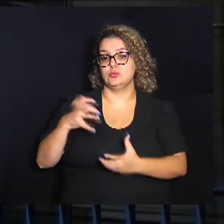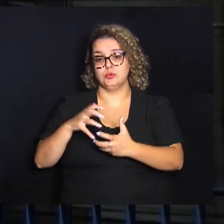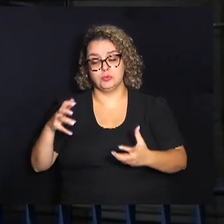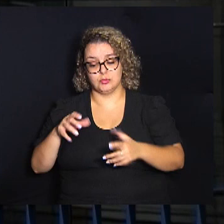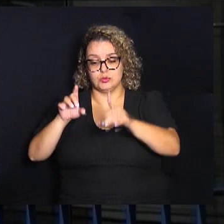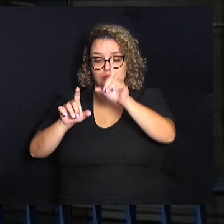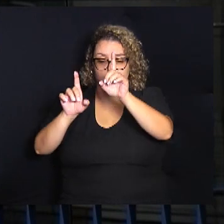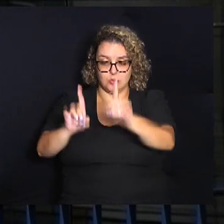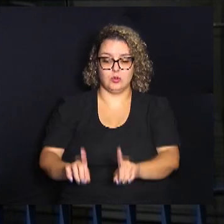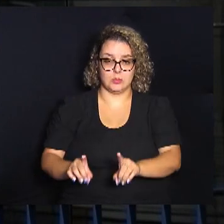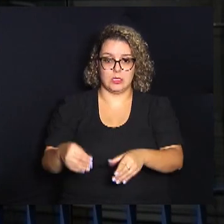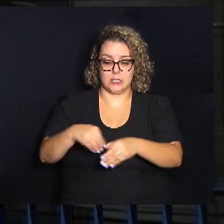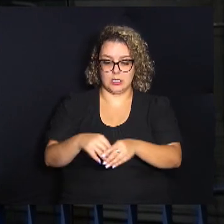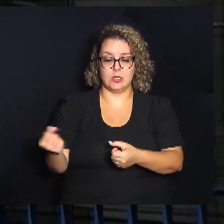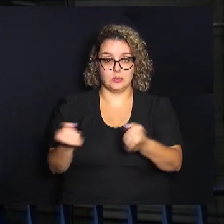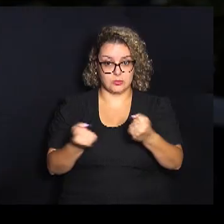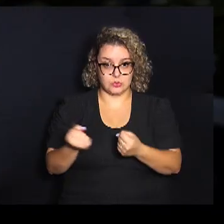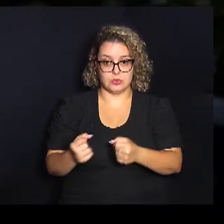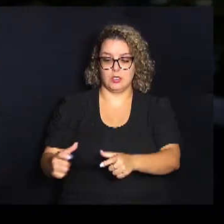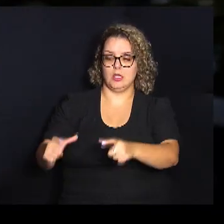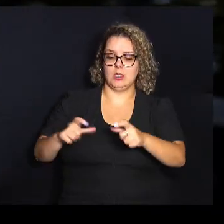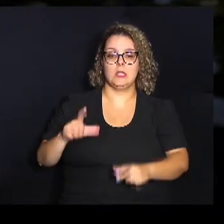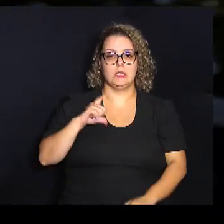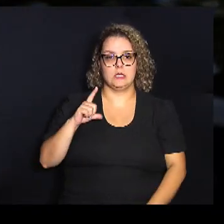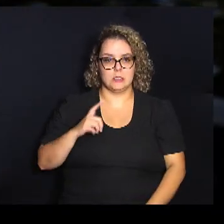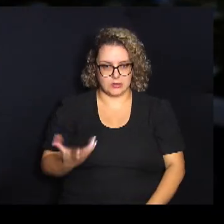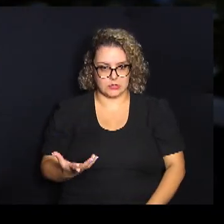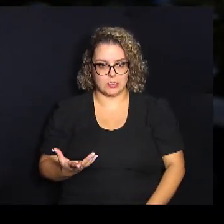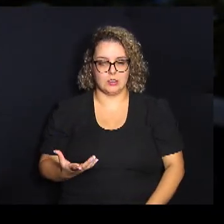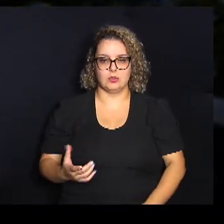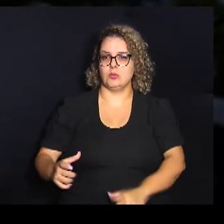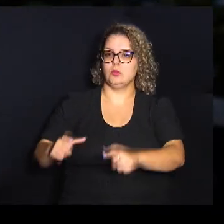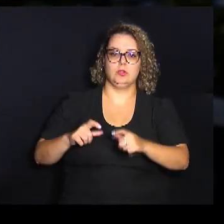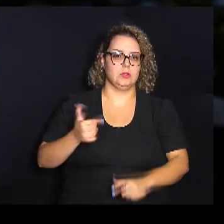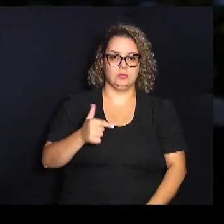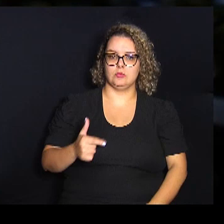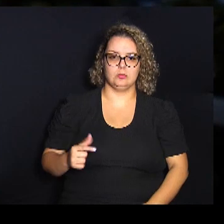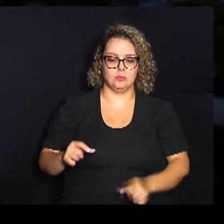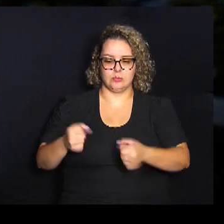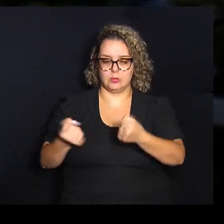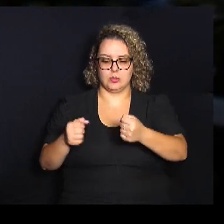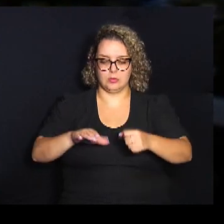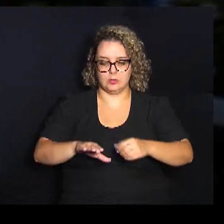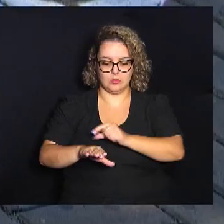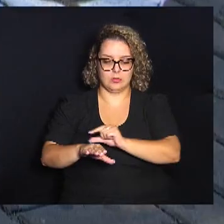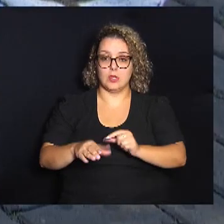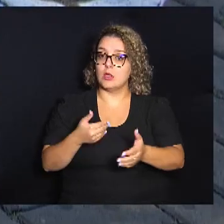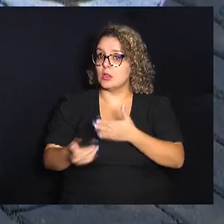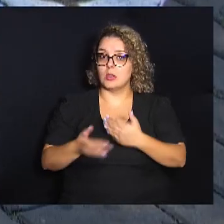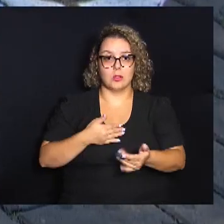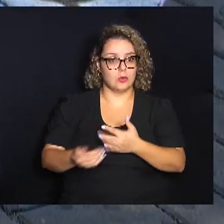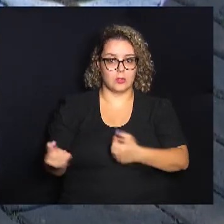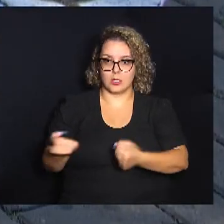deve estar dentro do veículo, portando esse documento. Esse documento não tem a placa do carro, portanto ele pode estar em qualquer veículo